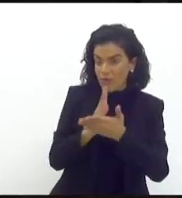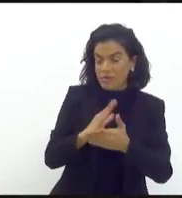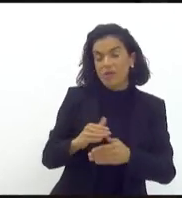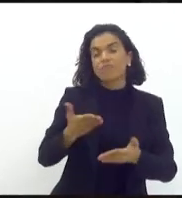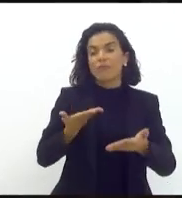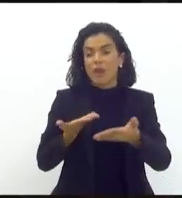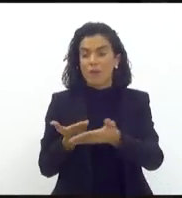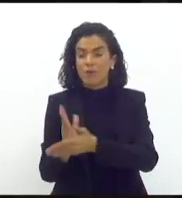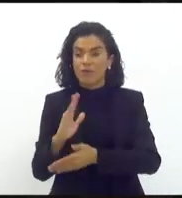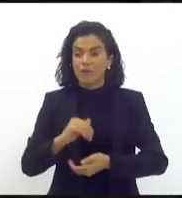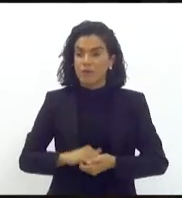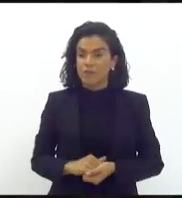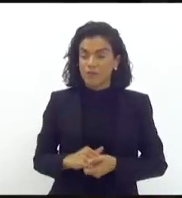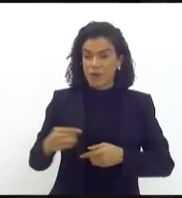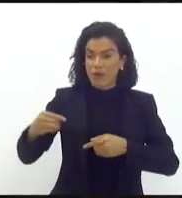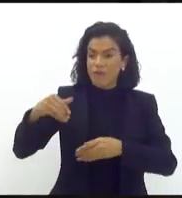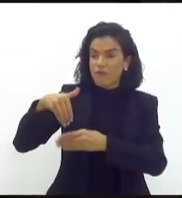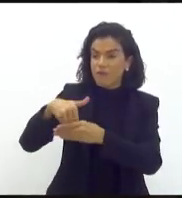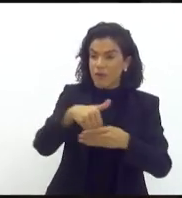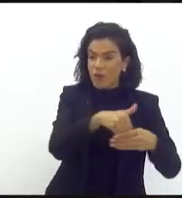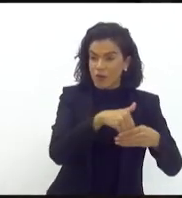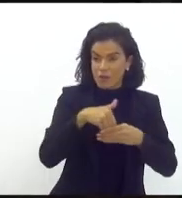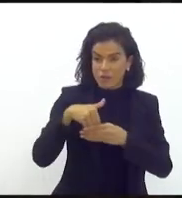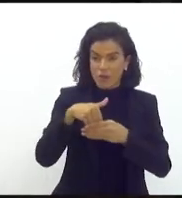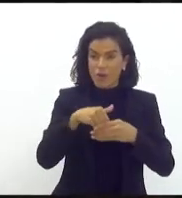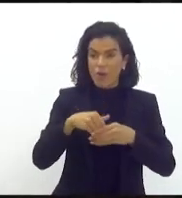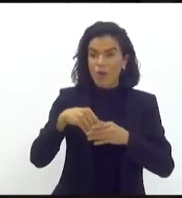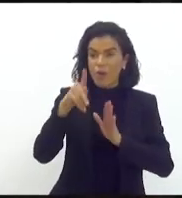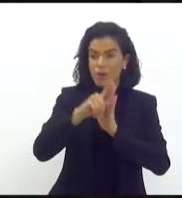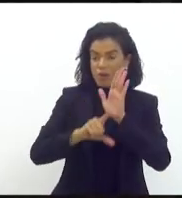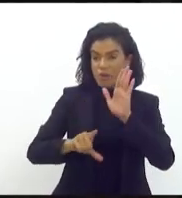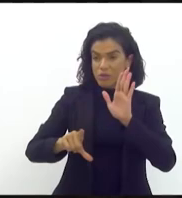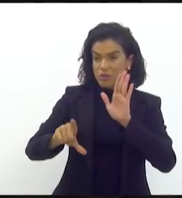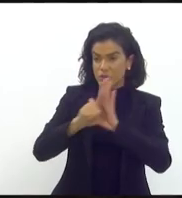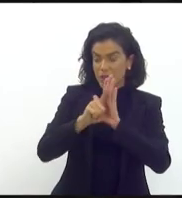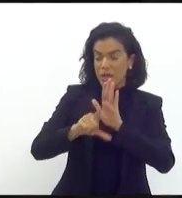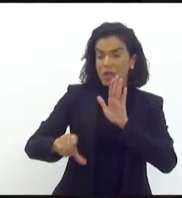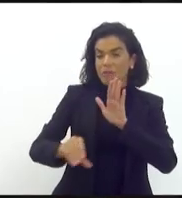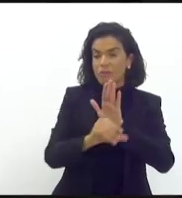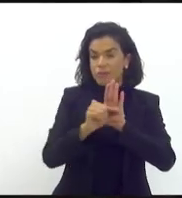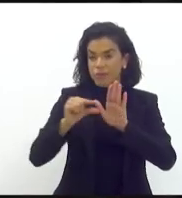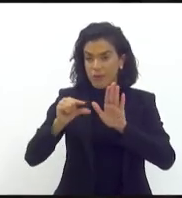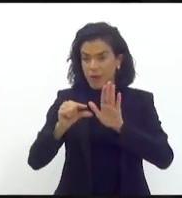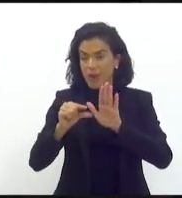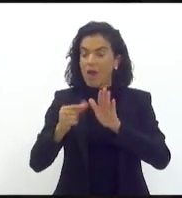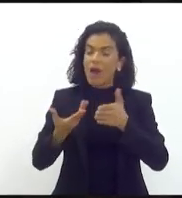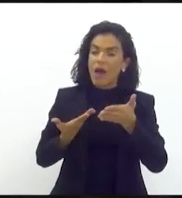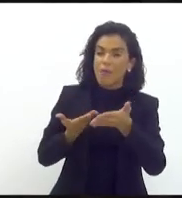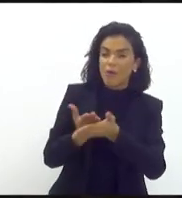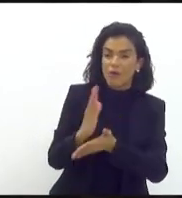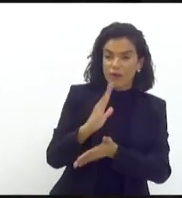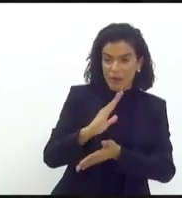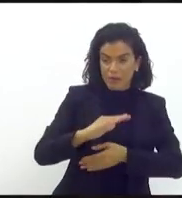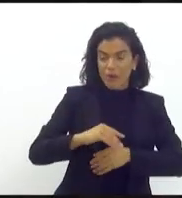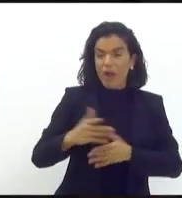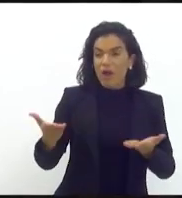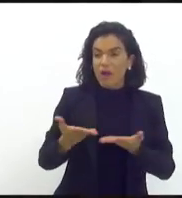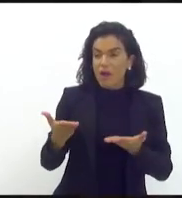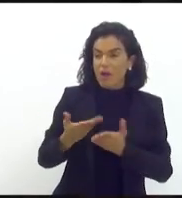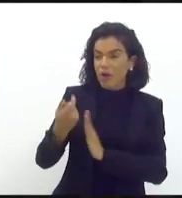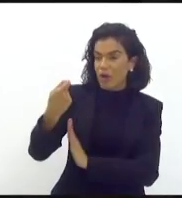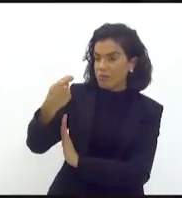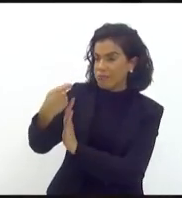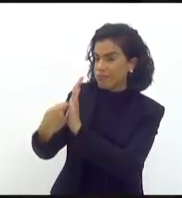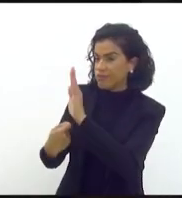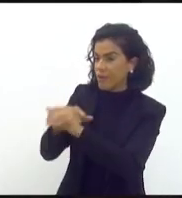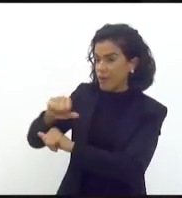aprovado em votação projeto assim emendado senhores que a própria Manias Como estão aprovado vai a redação do